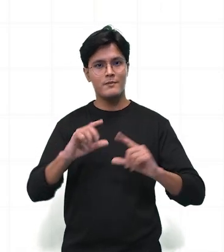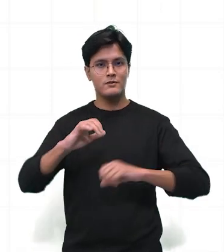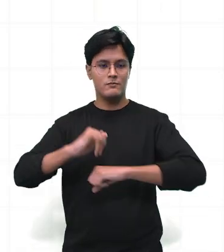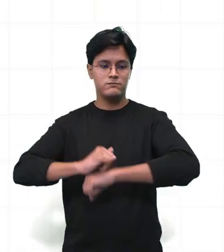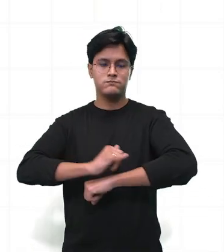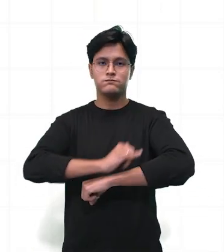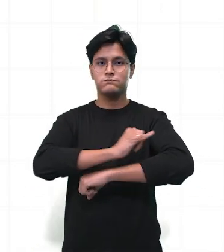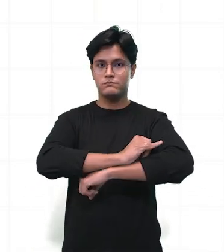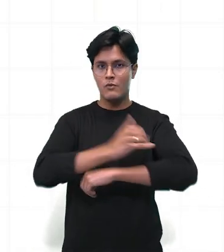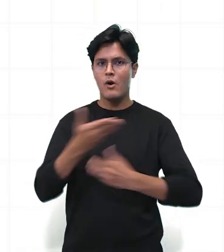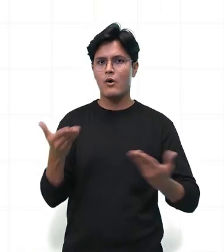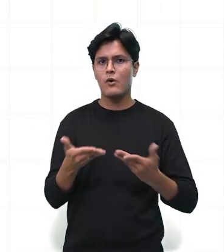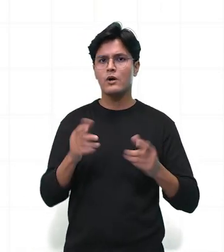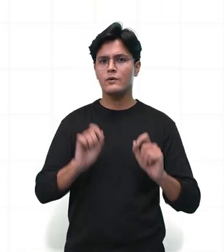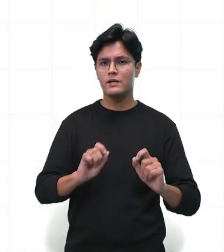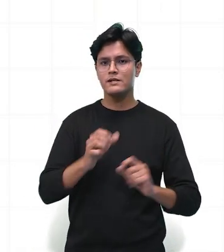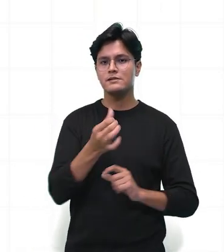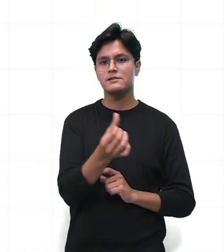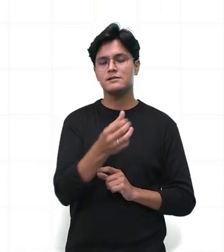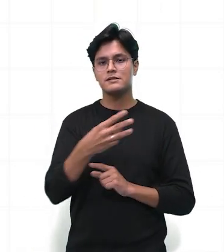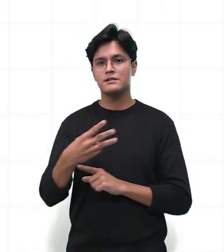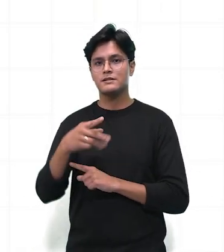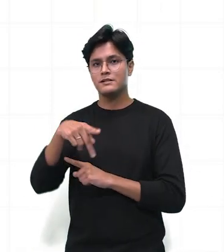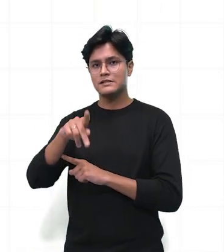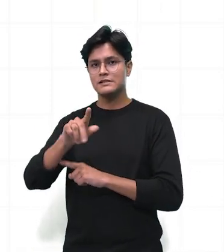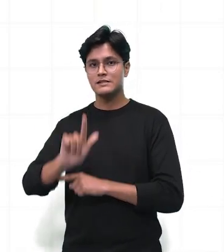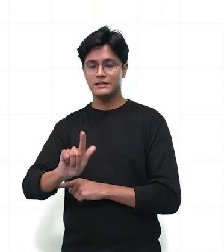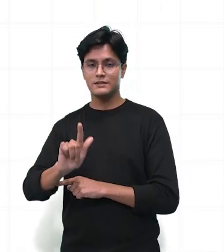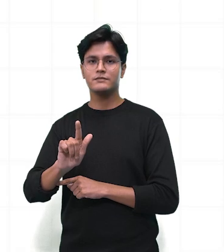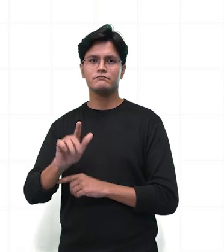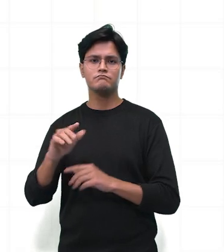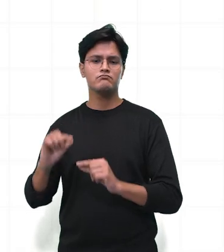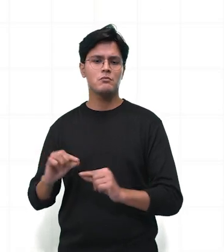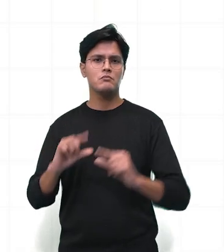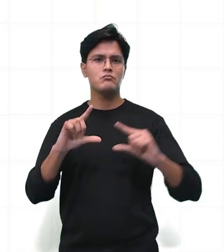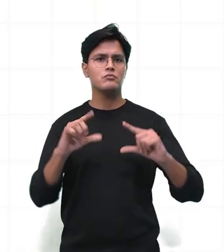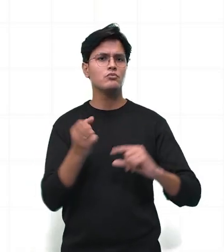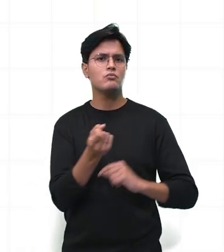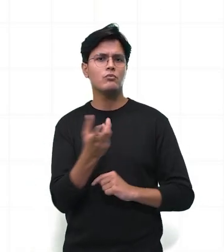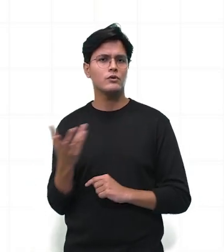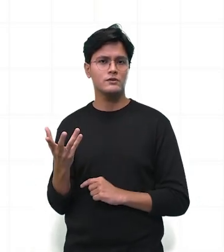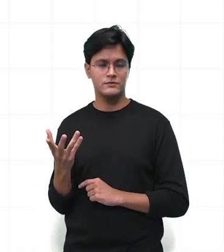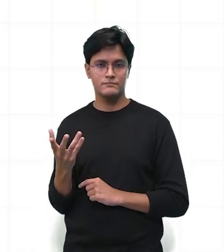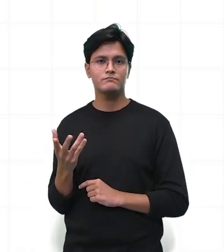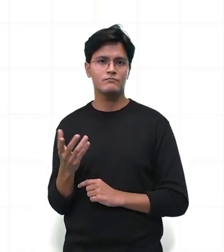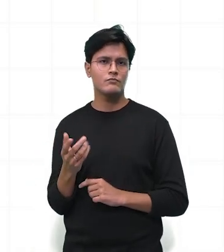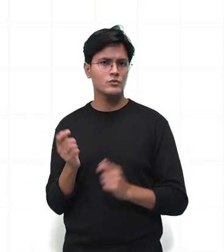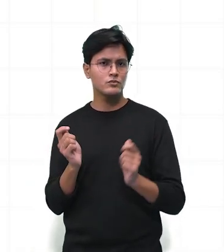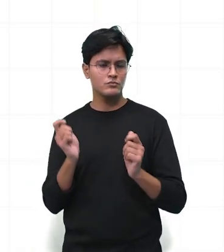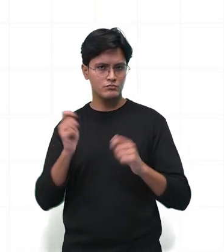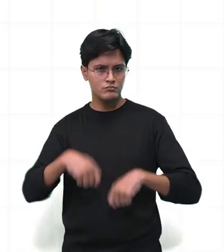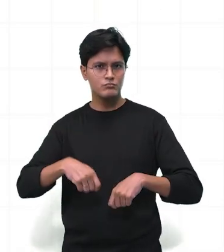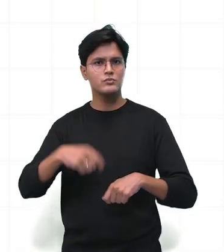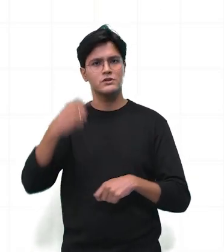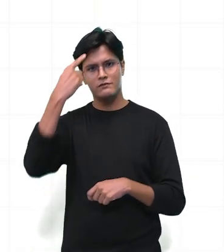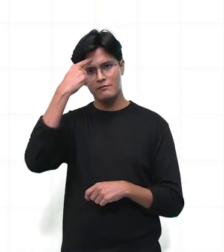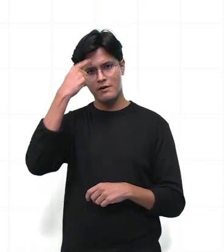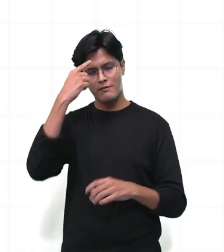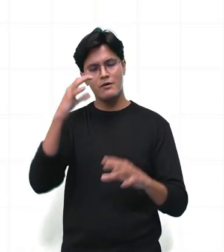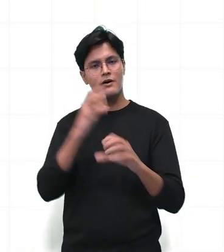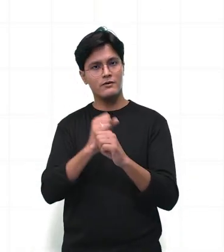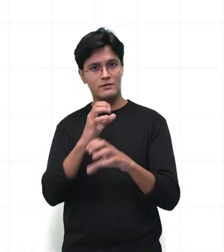quilos. Quantos quilos a Diana aumentou então? Dá para a gente fazer até de cabeça, né? Nesse caso aí,